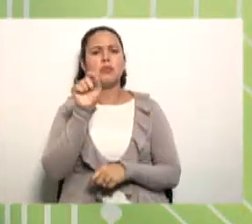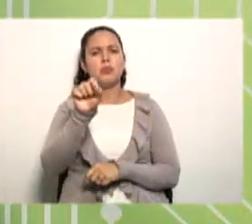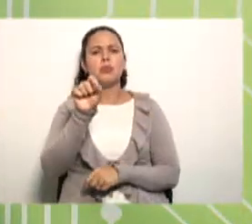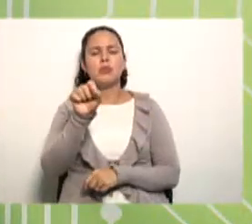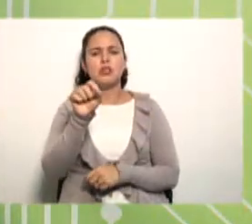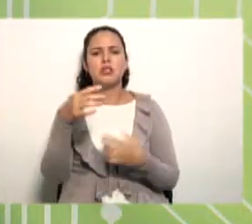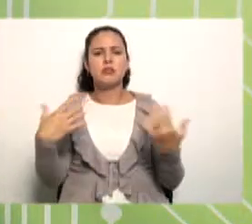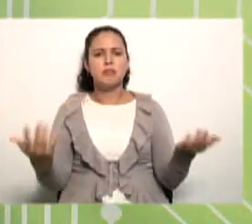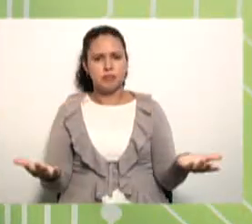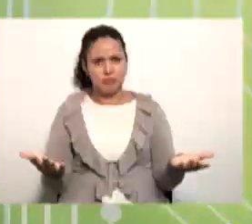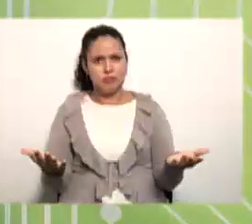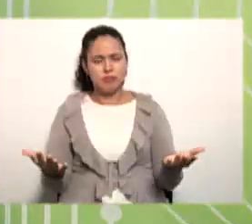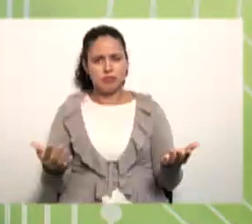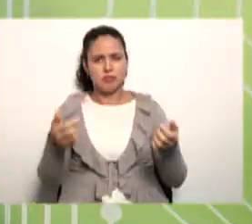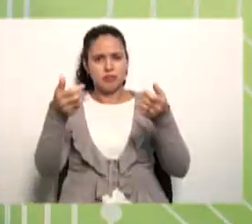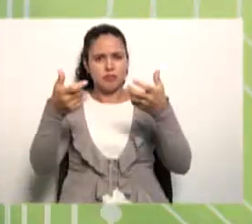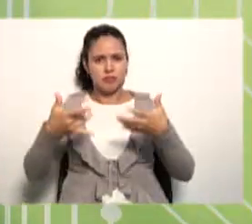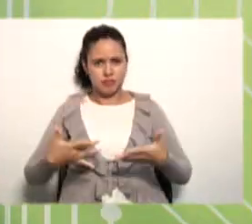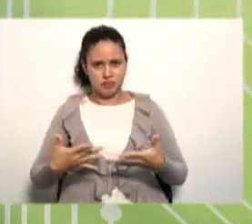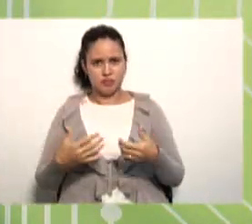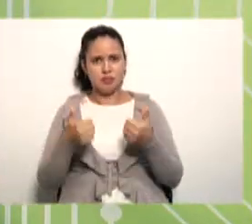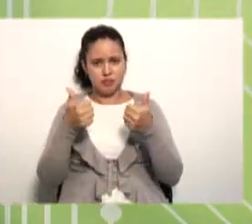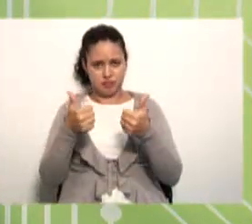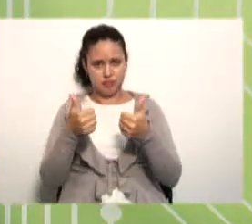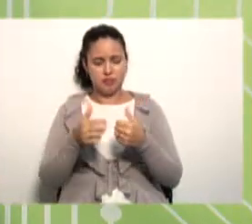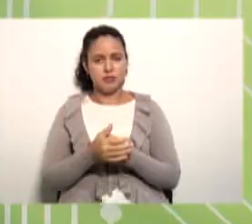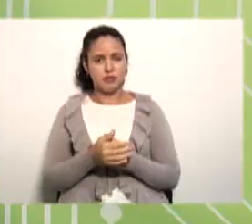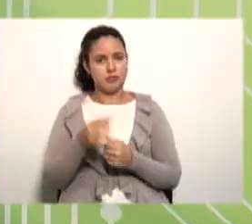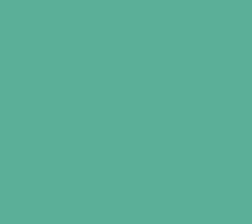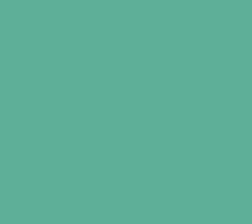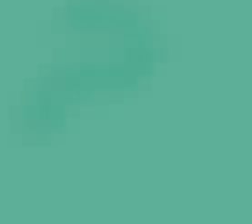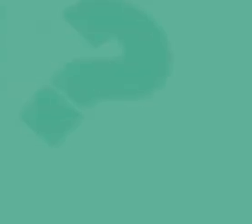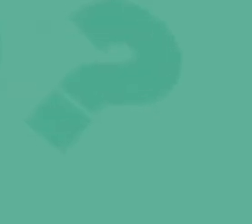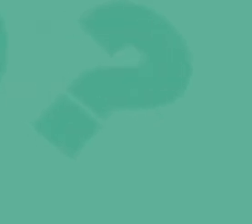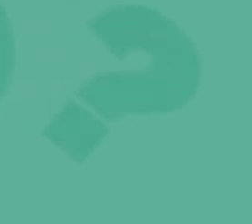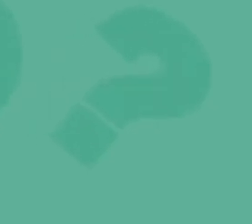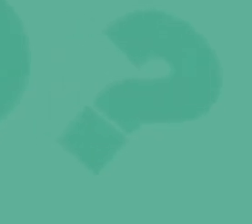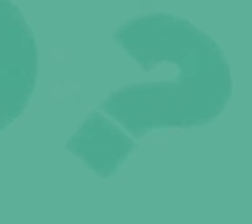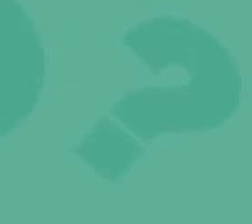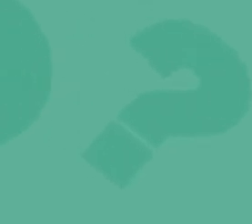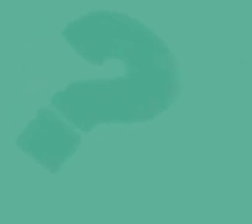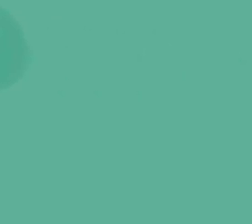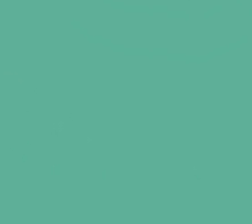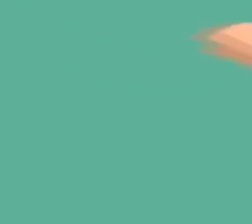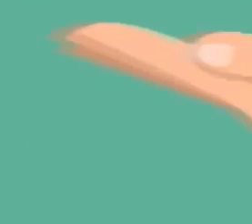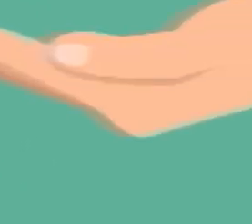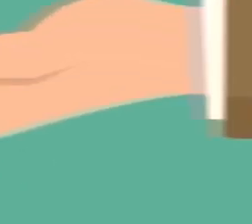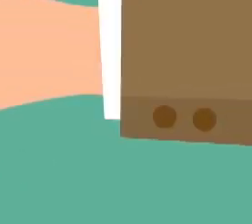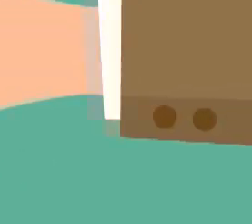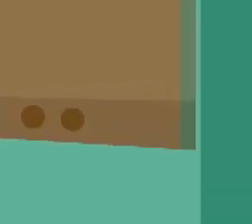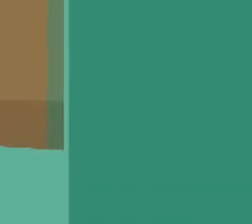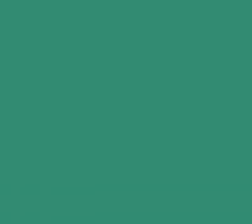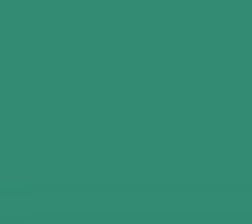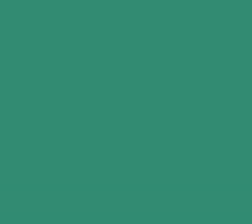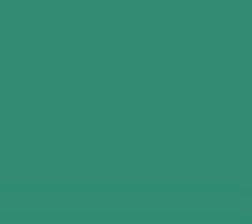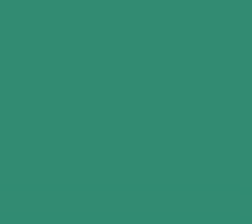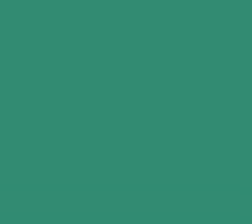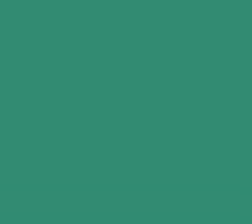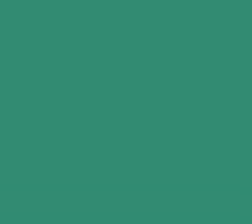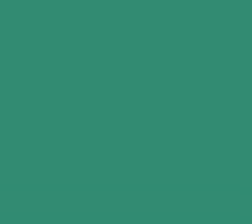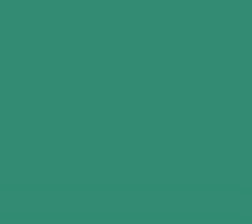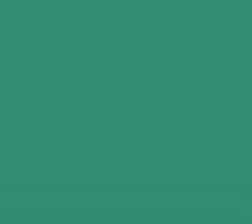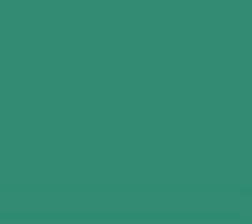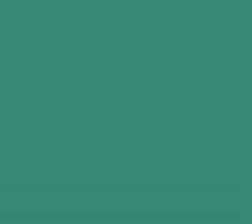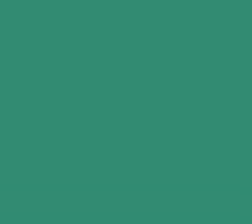fala economia regional, o que você pensa? Vamos ao vídeo? O que é economia? A economia nada mais é